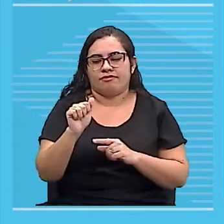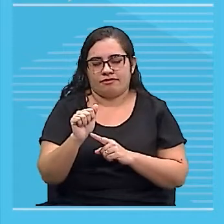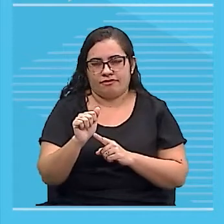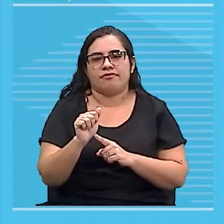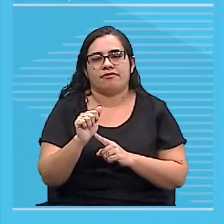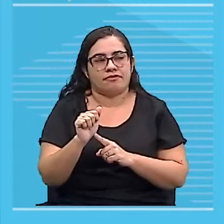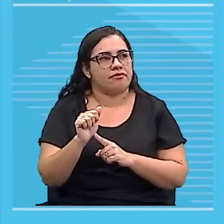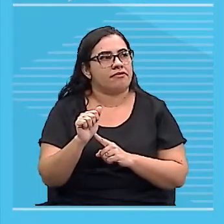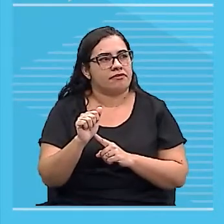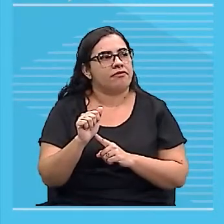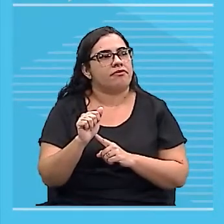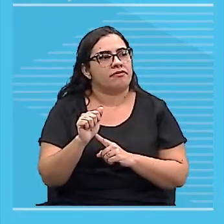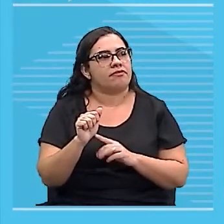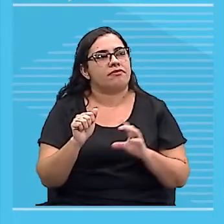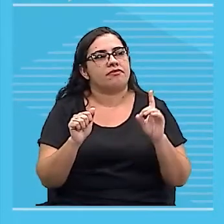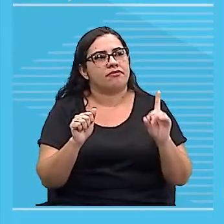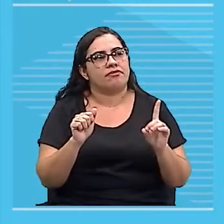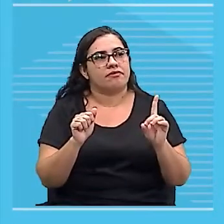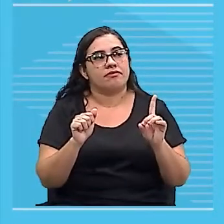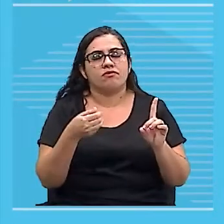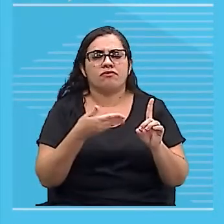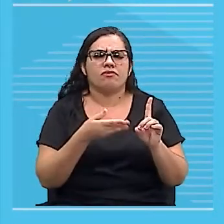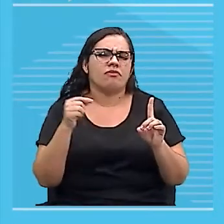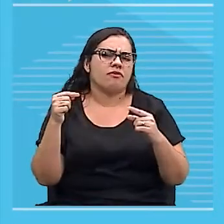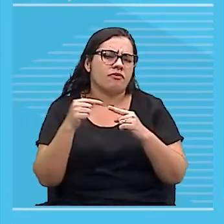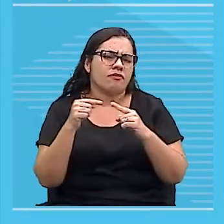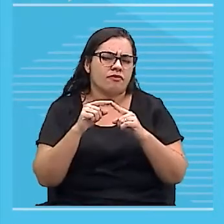E o D, nessa minha expressão, representa